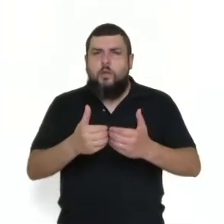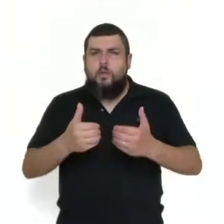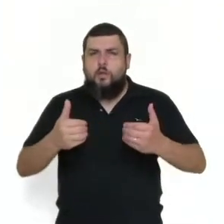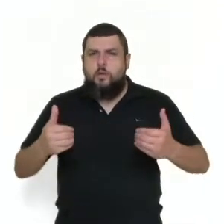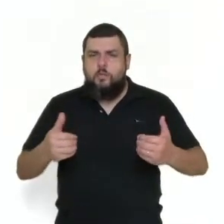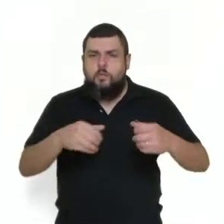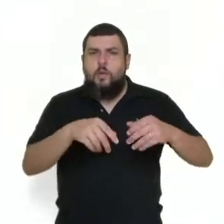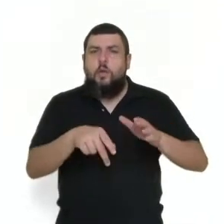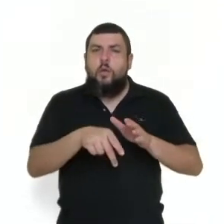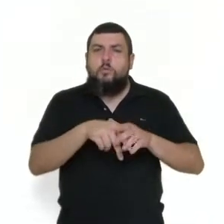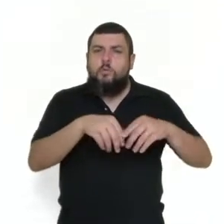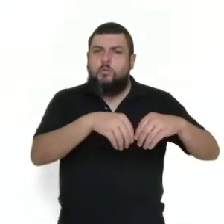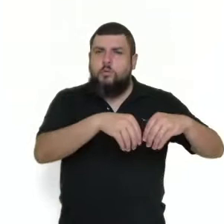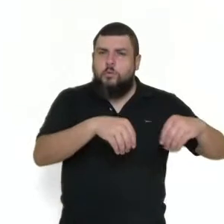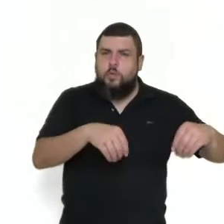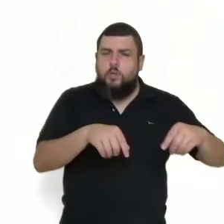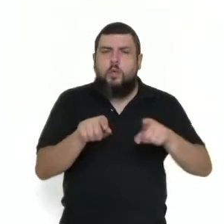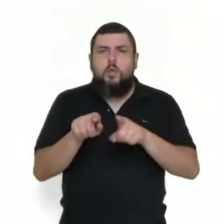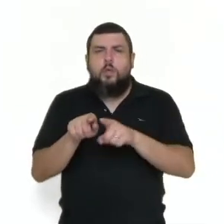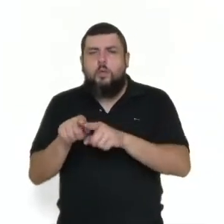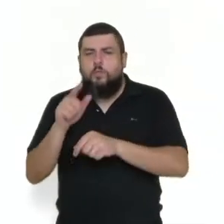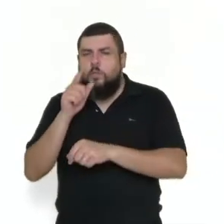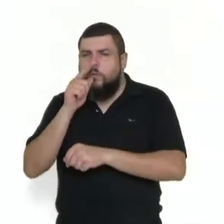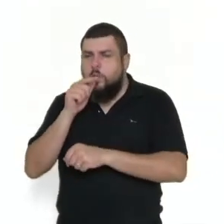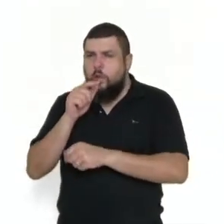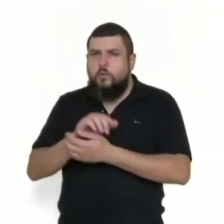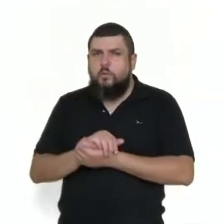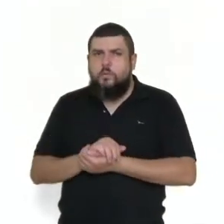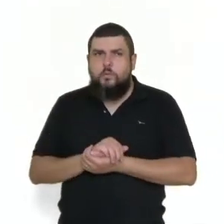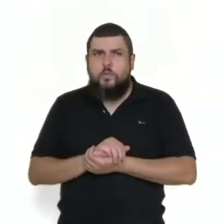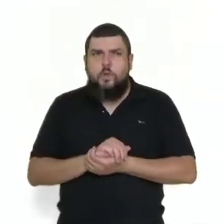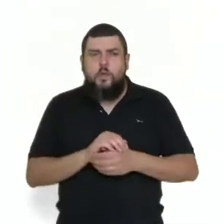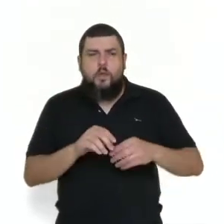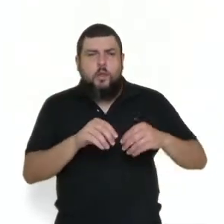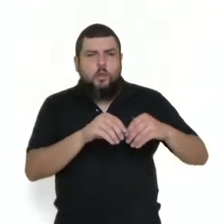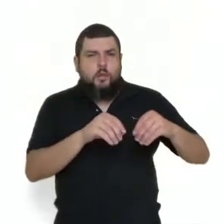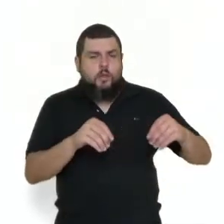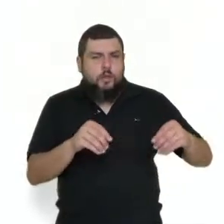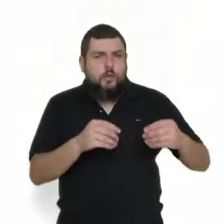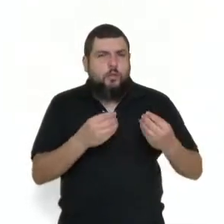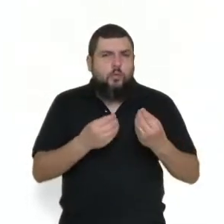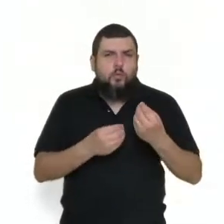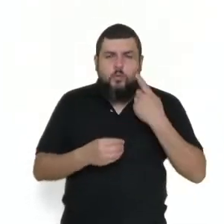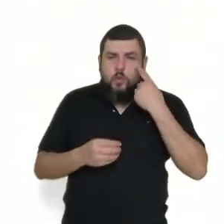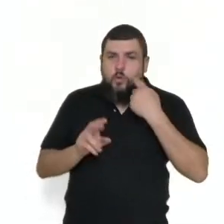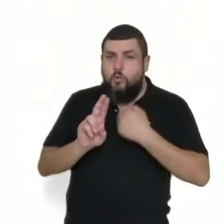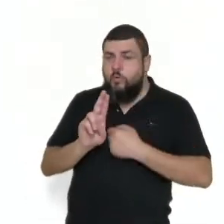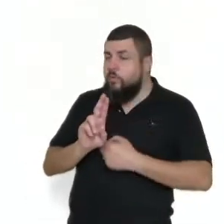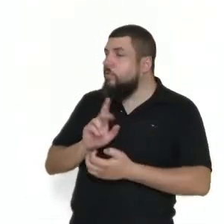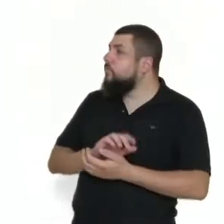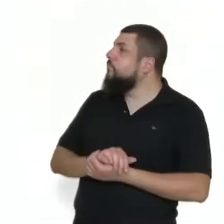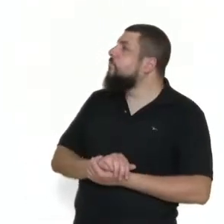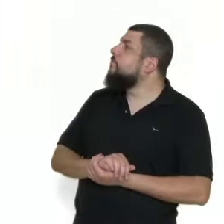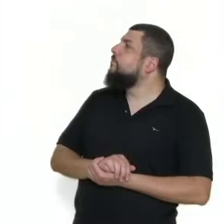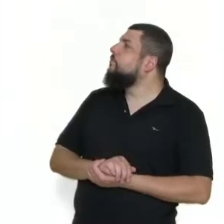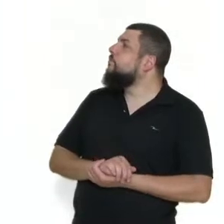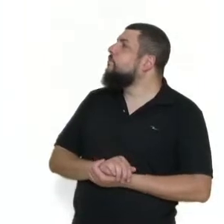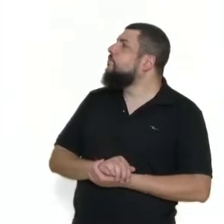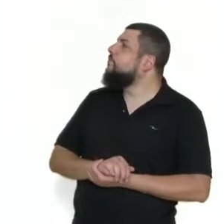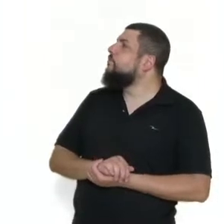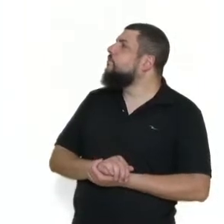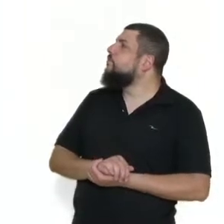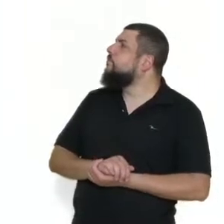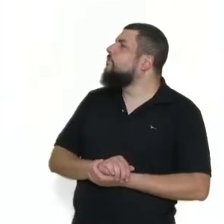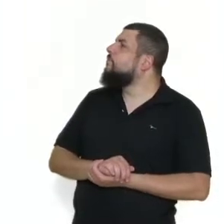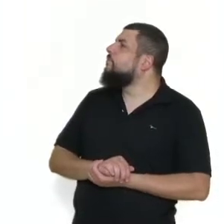tá? Os terrestres são tundra, floresta boreal, floresta temperada, floresta tropical,